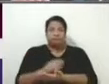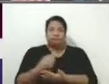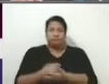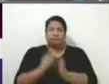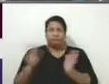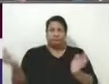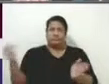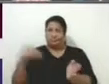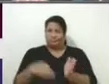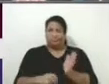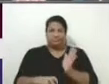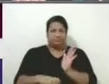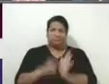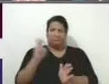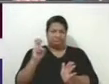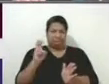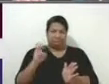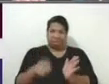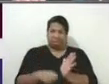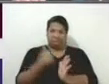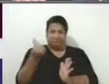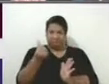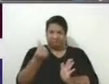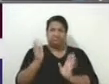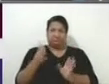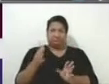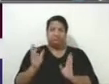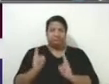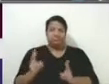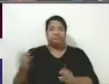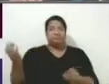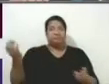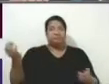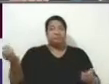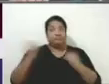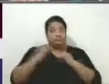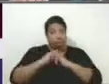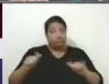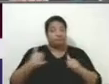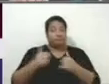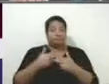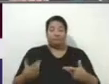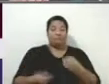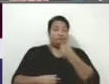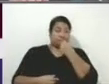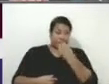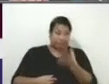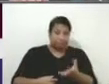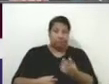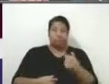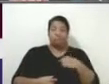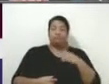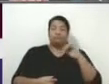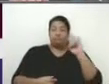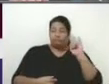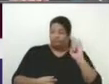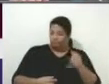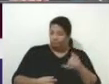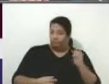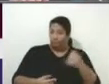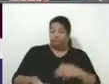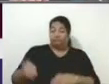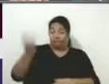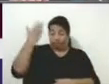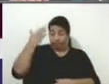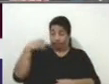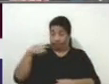nossa cidade, sempre trazendo boas notícias. Então, aproveitei até contar uma história para ele. Quando ele era deputado federal, ele